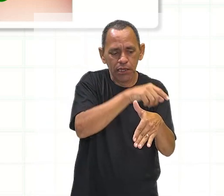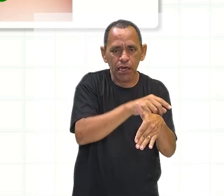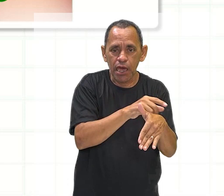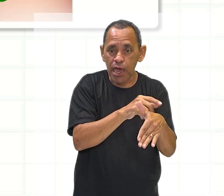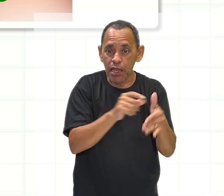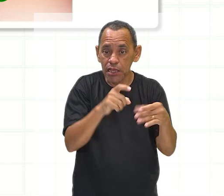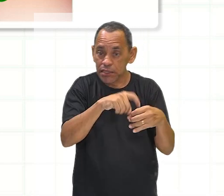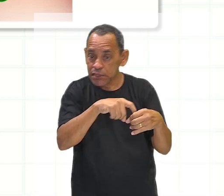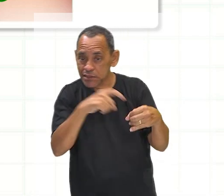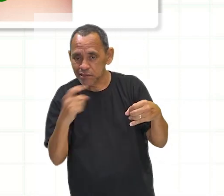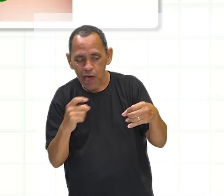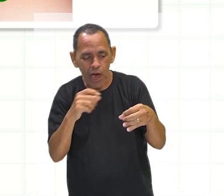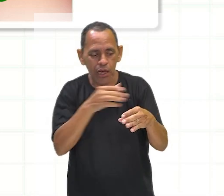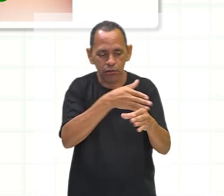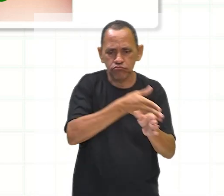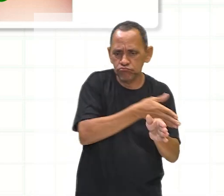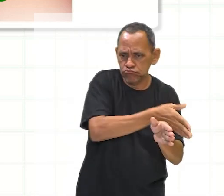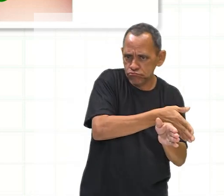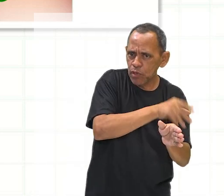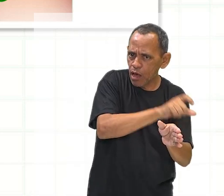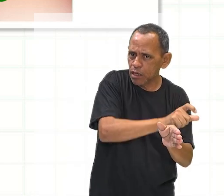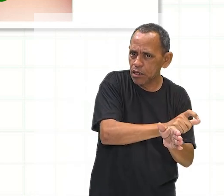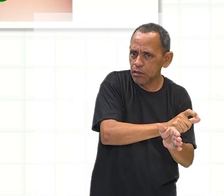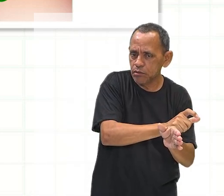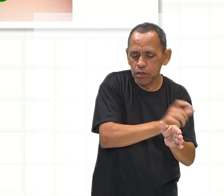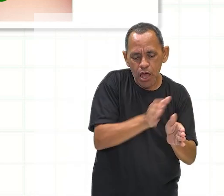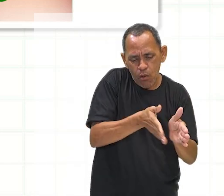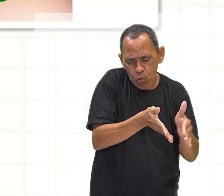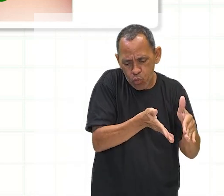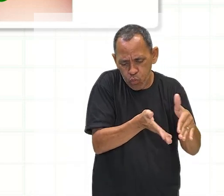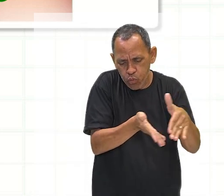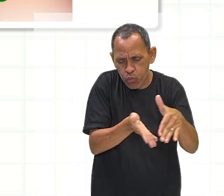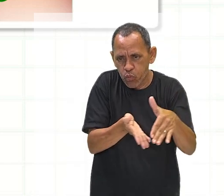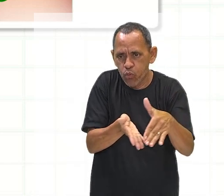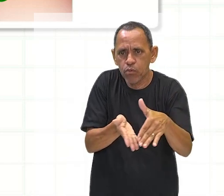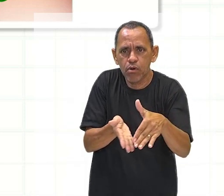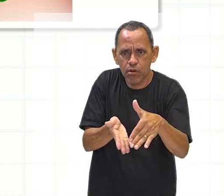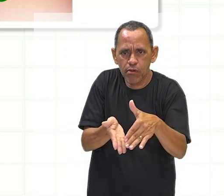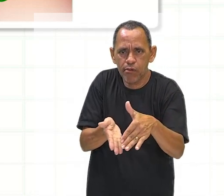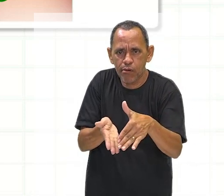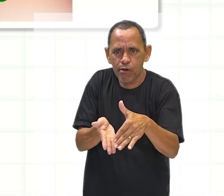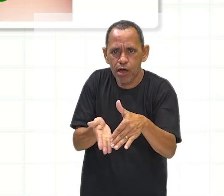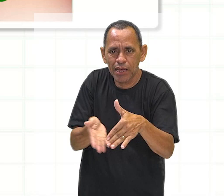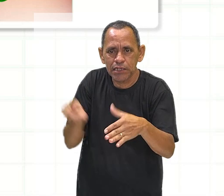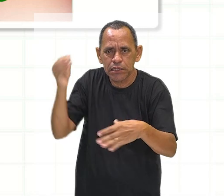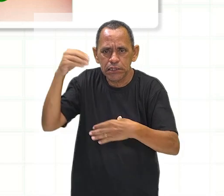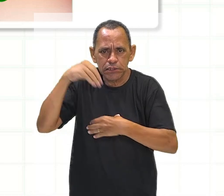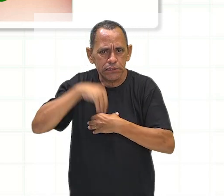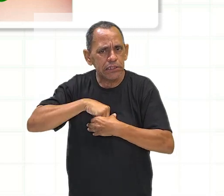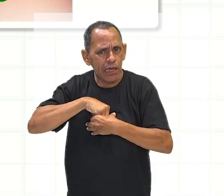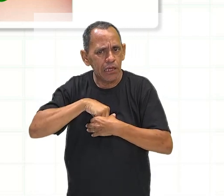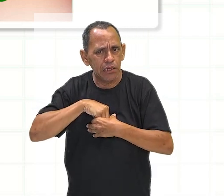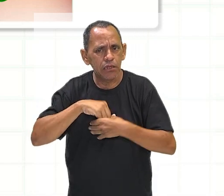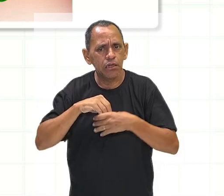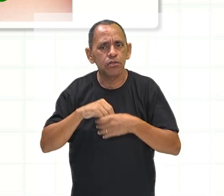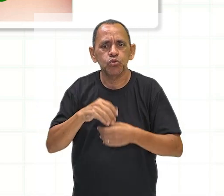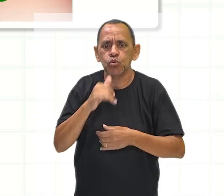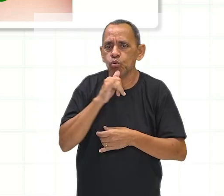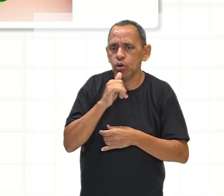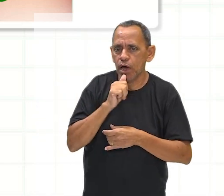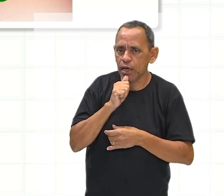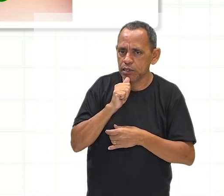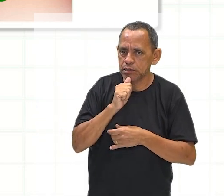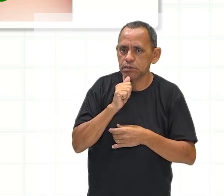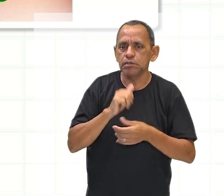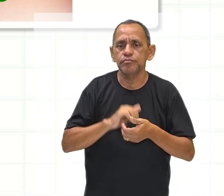né, como a próstata, como a gente está visualizando aí, ó, e também as glândulas seminais, né? E quando ele